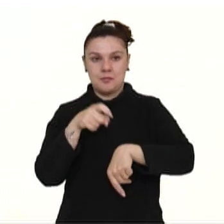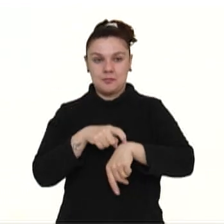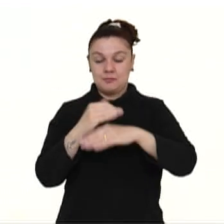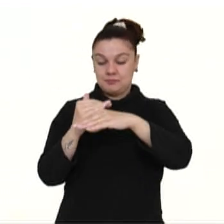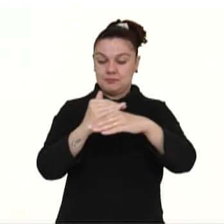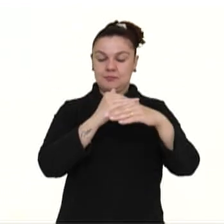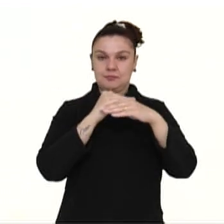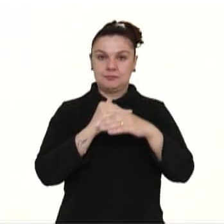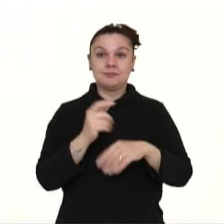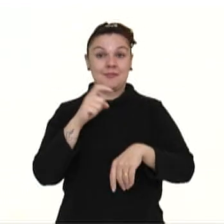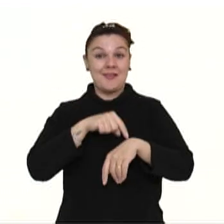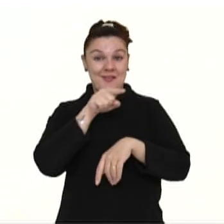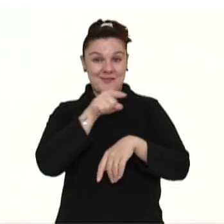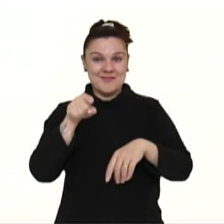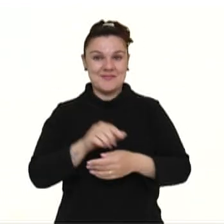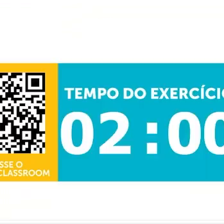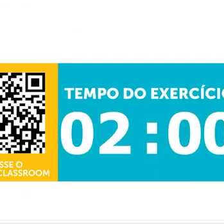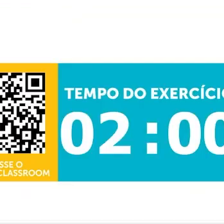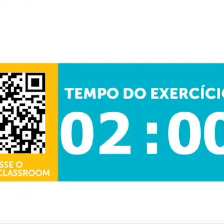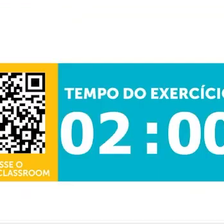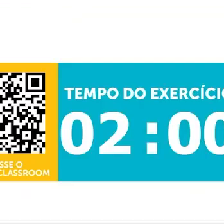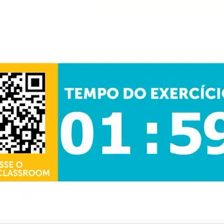de equilíbrio? Agora é com vocês.